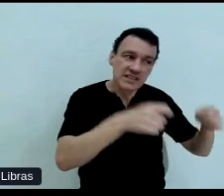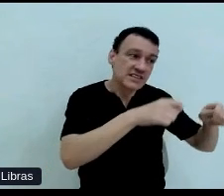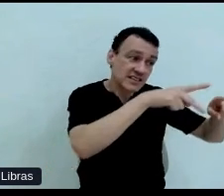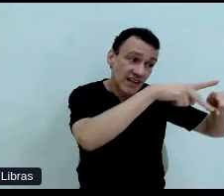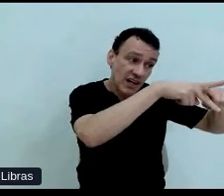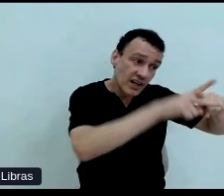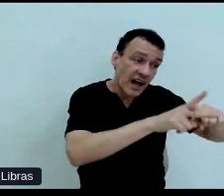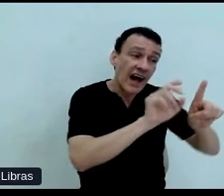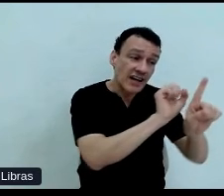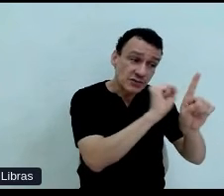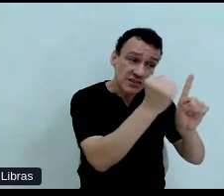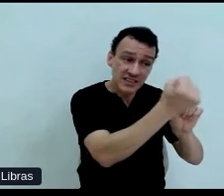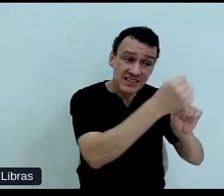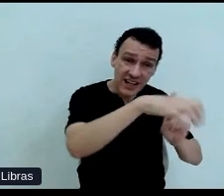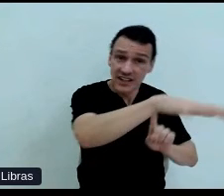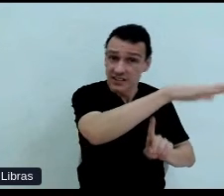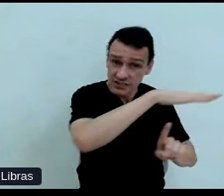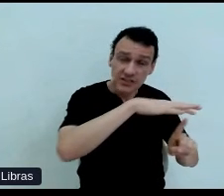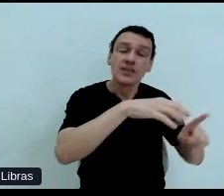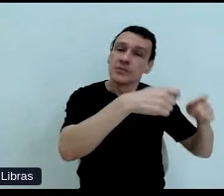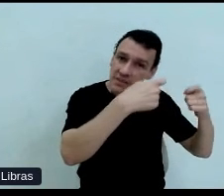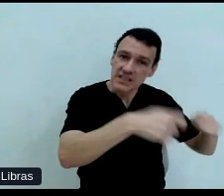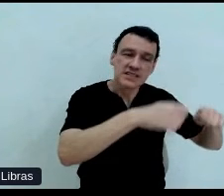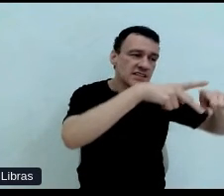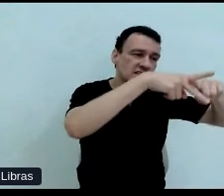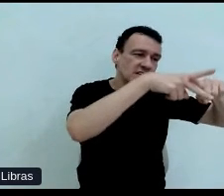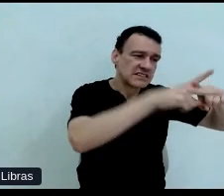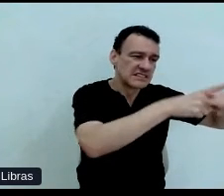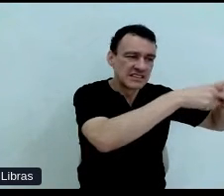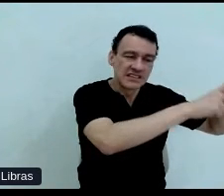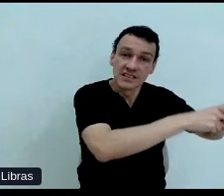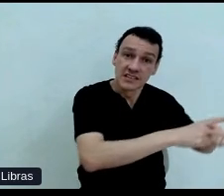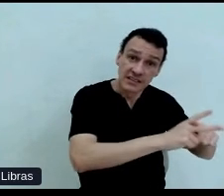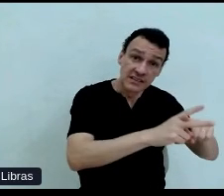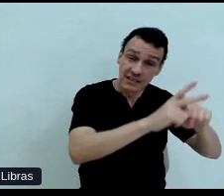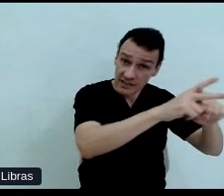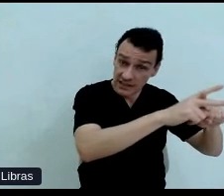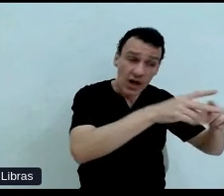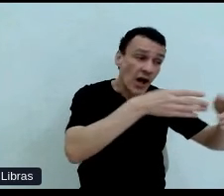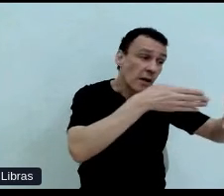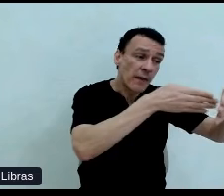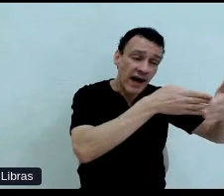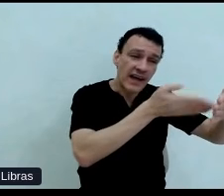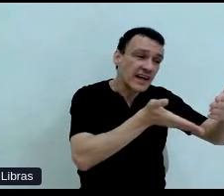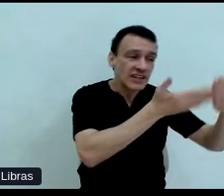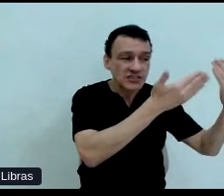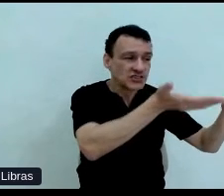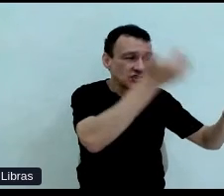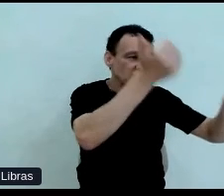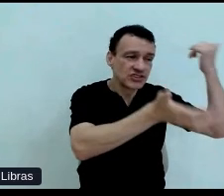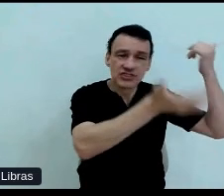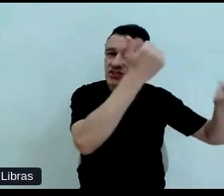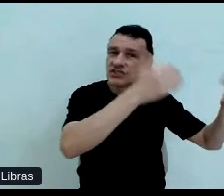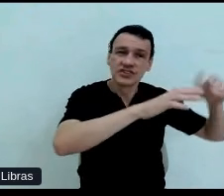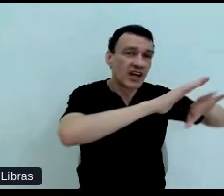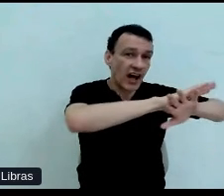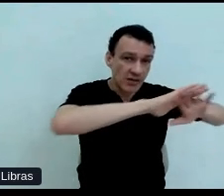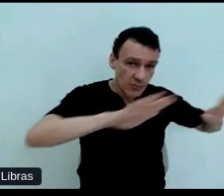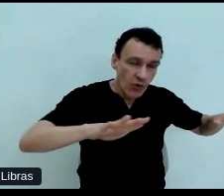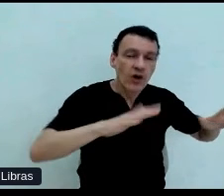de déficit, que é um olhar de quem precisa ser consertado, o olhar do